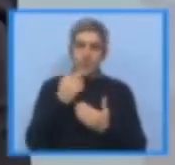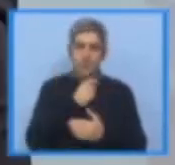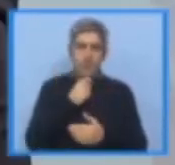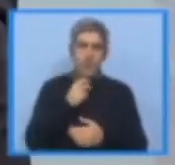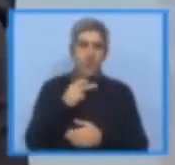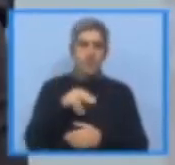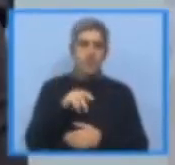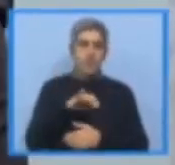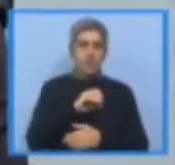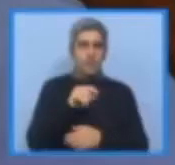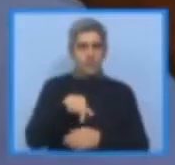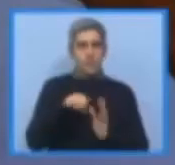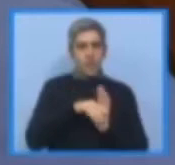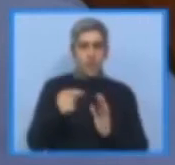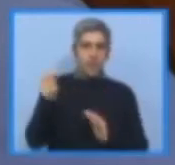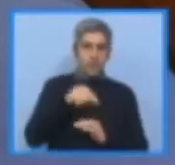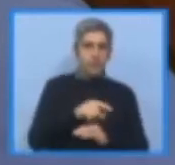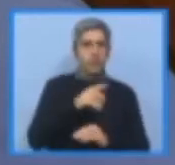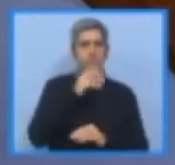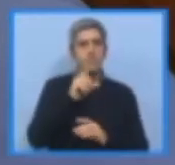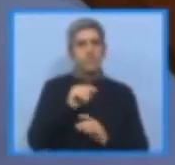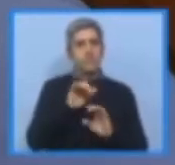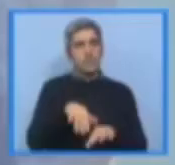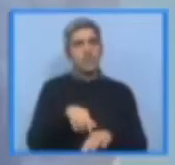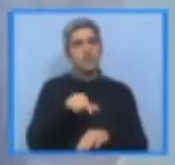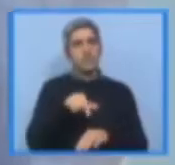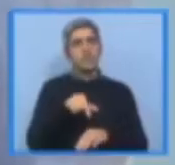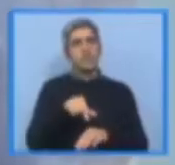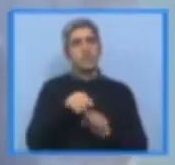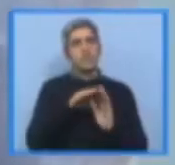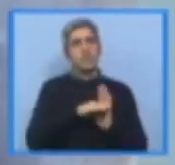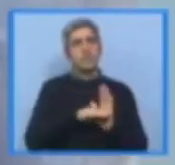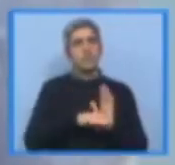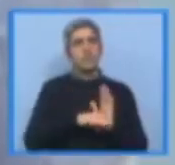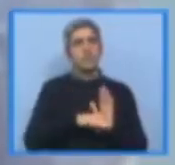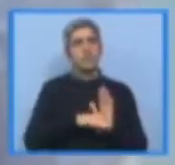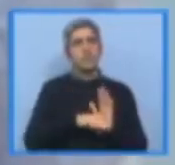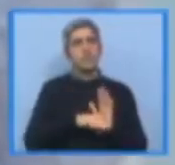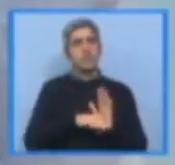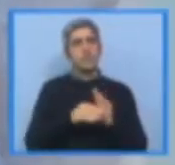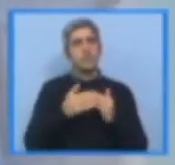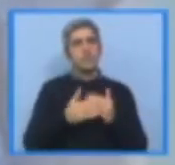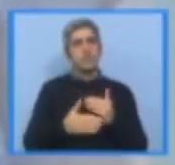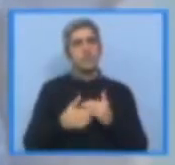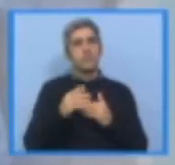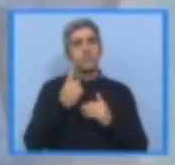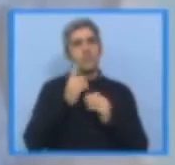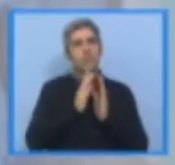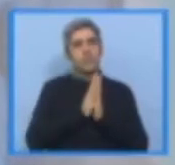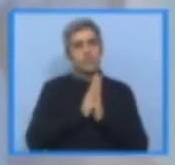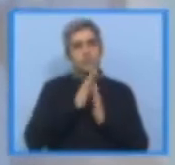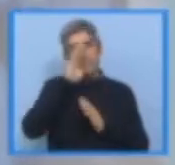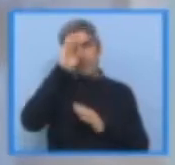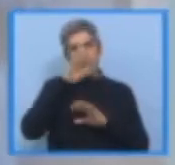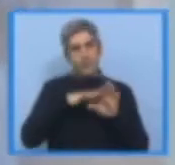por ter estado aqui neste programa. E dizia que terminamos este nosso programa a partir de uma oração que o